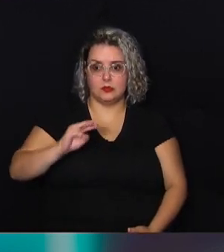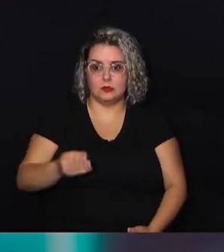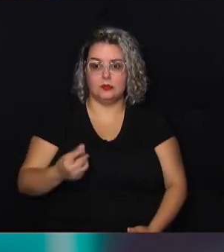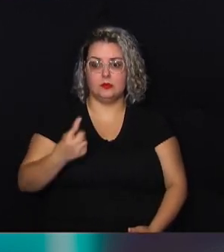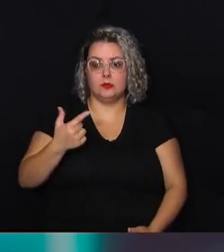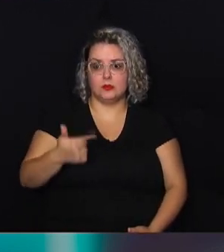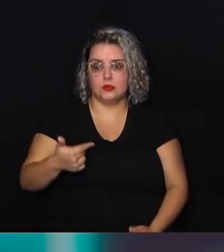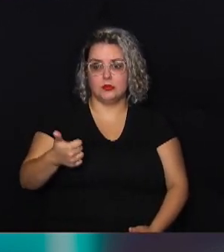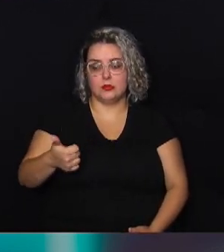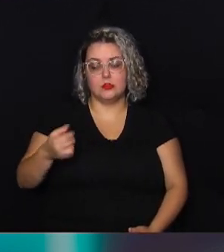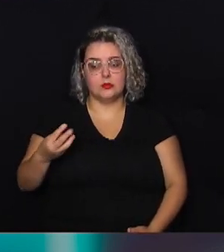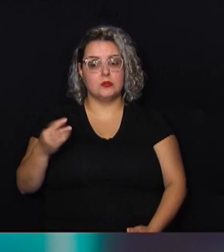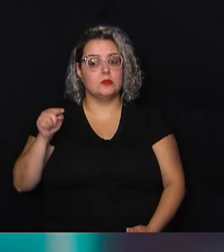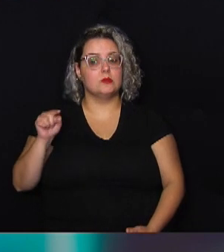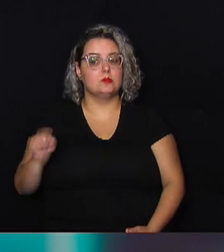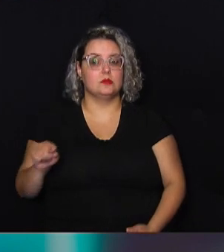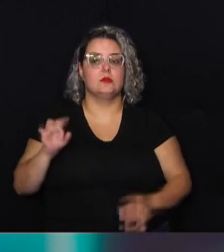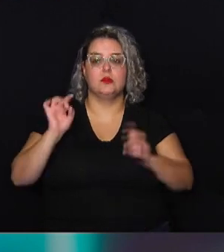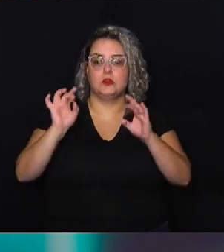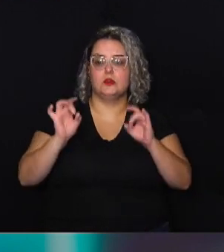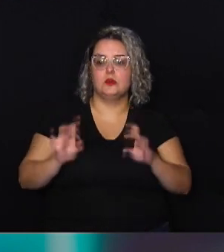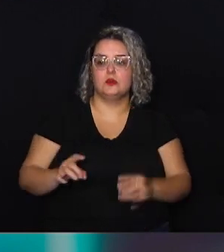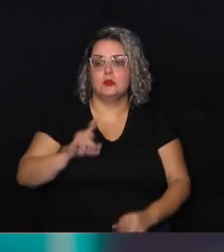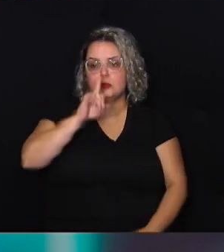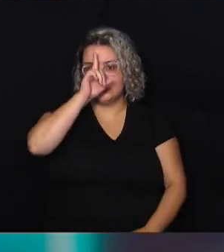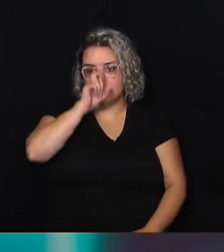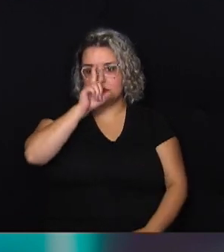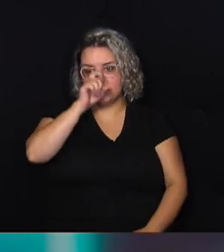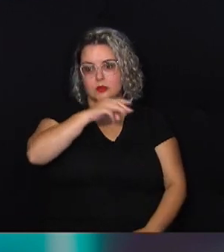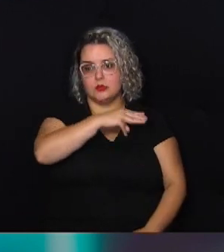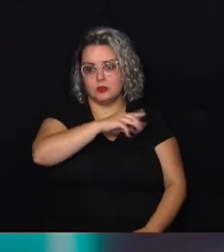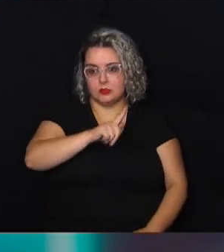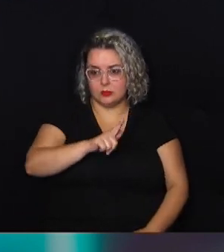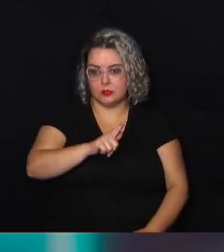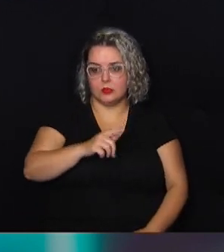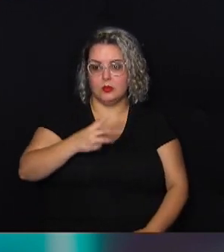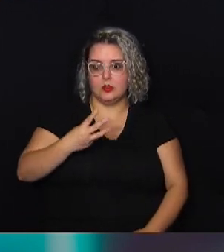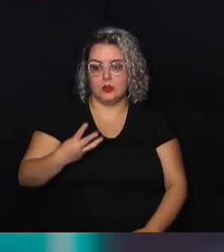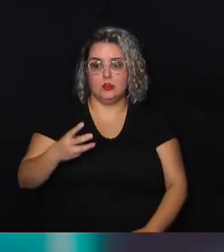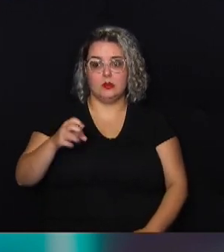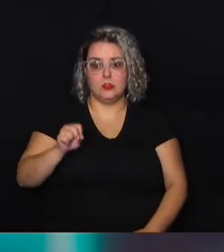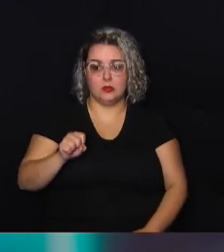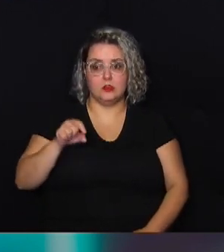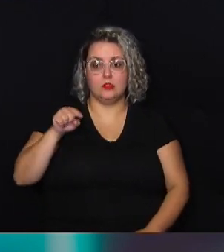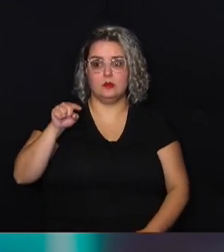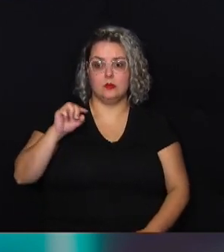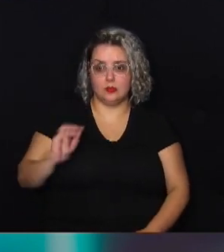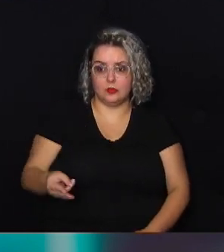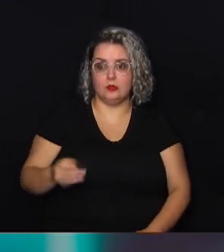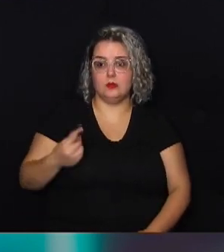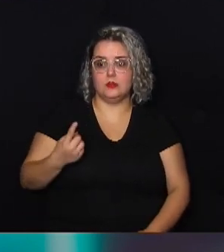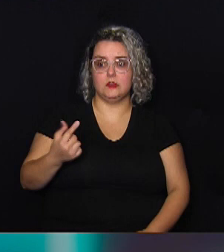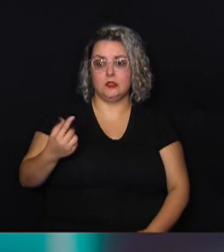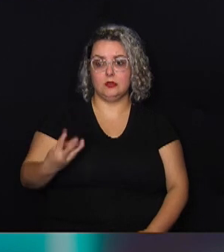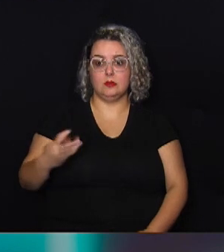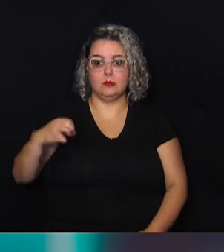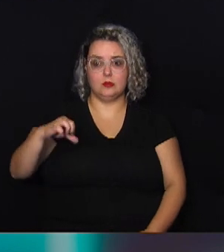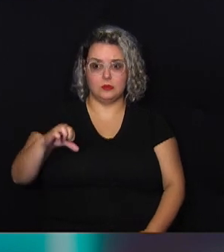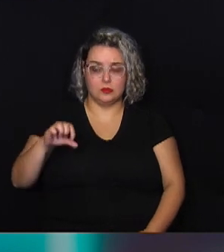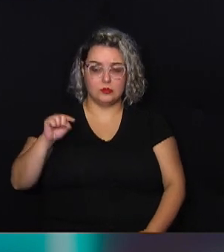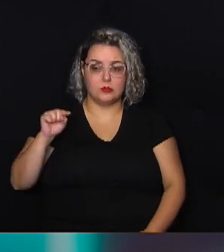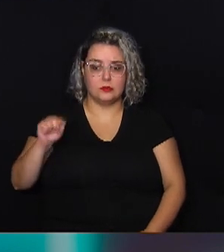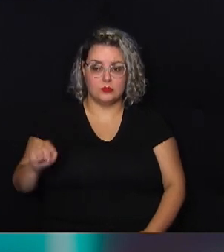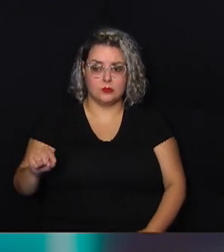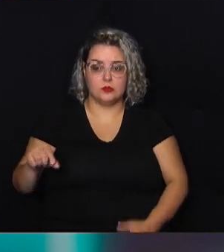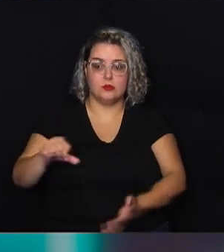mil exclusivamente para o Hospital Mário Gatti, 38 milhões 139 mil para as unidades